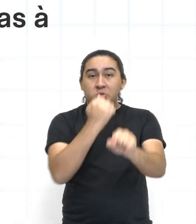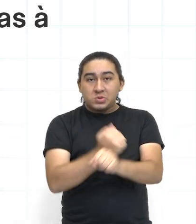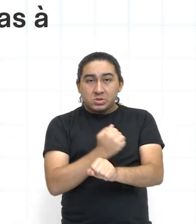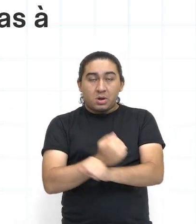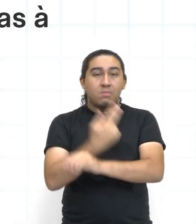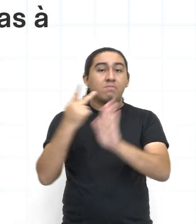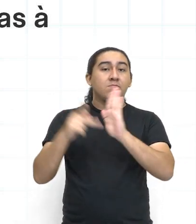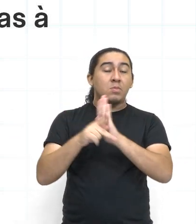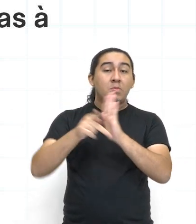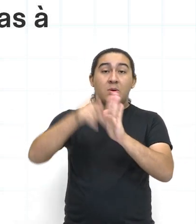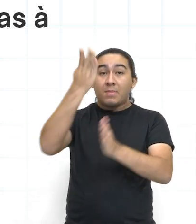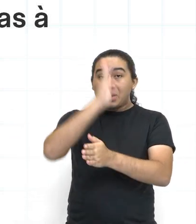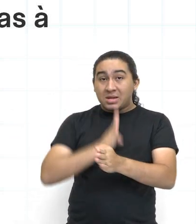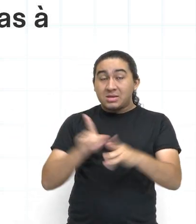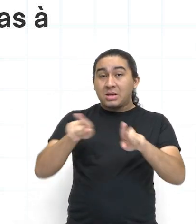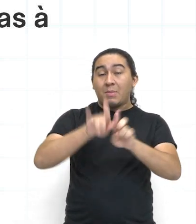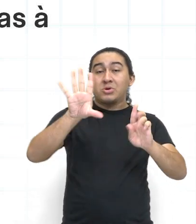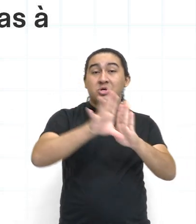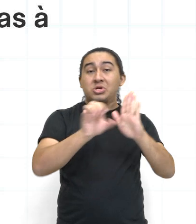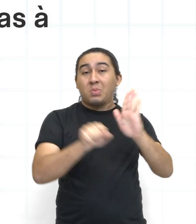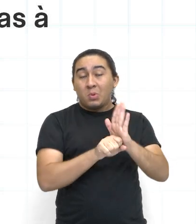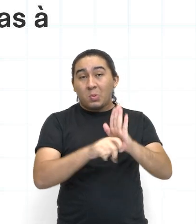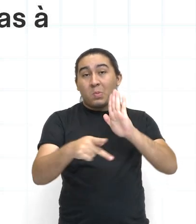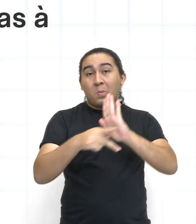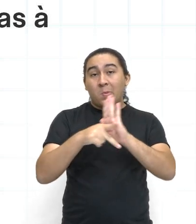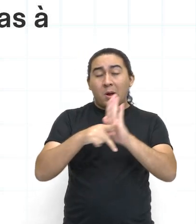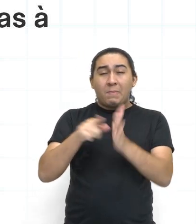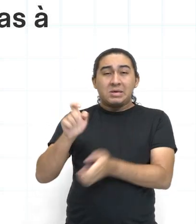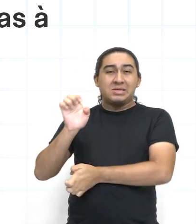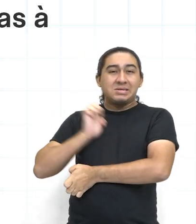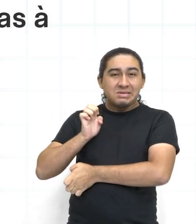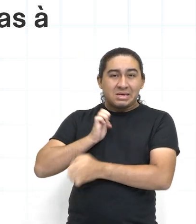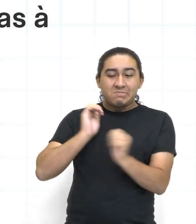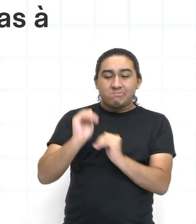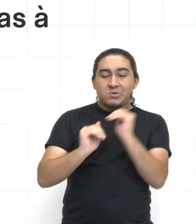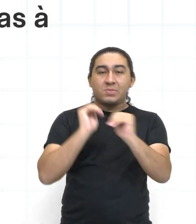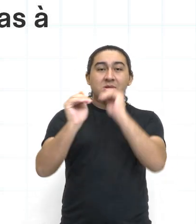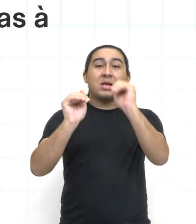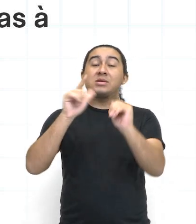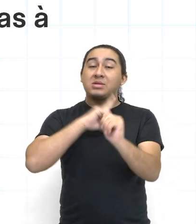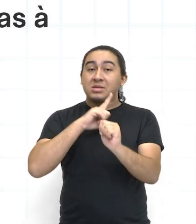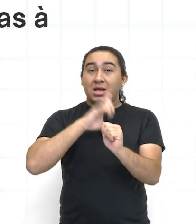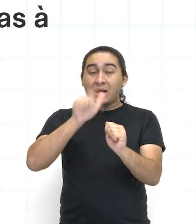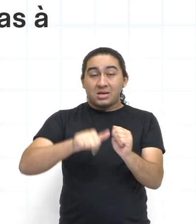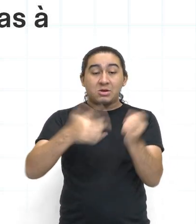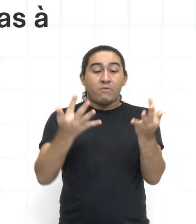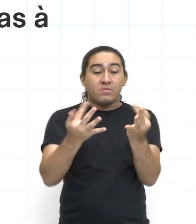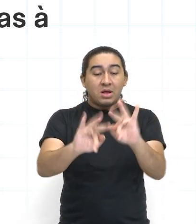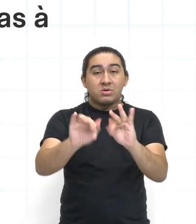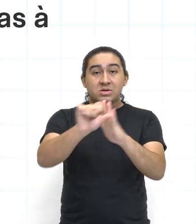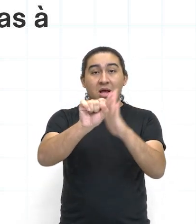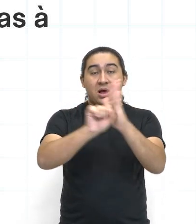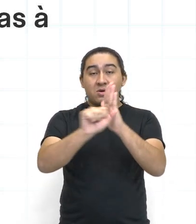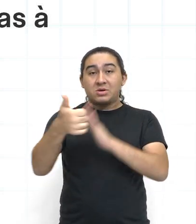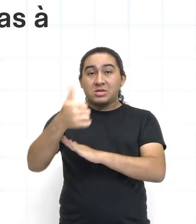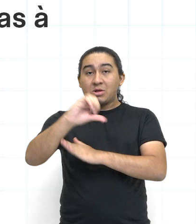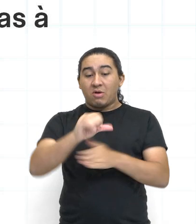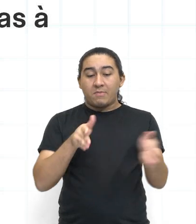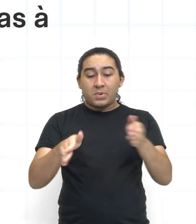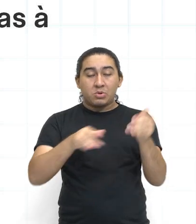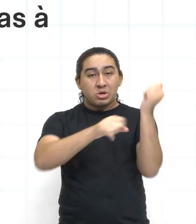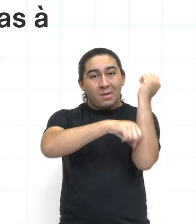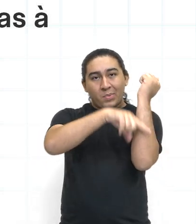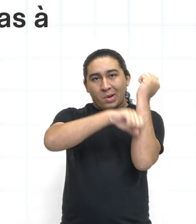e um símbolo da riqueza e prosperidade do ciclo da borracha no final do século XIX. Sua